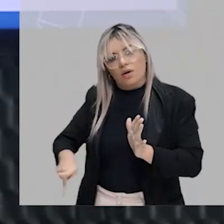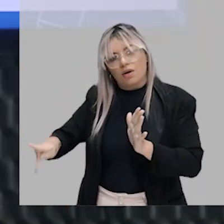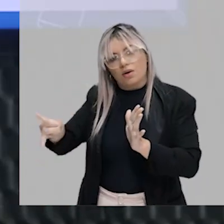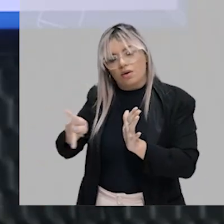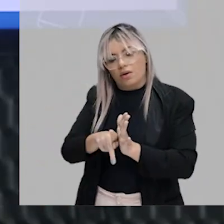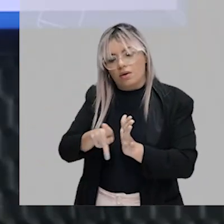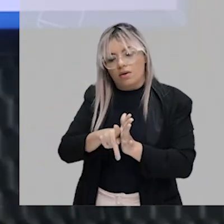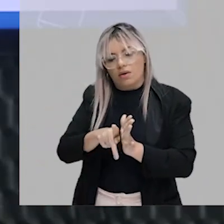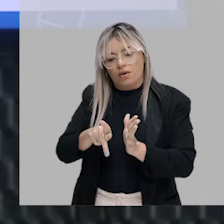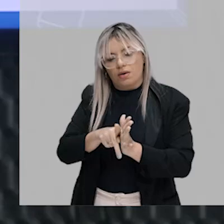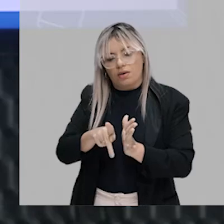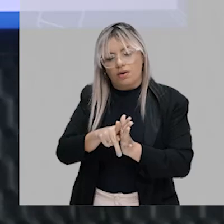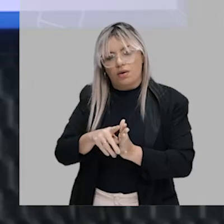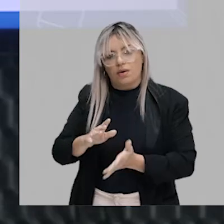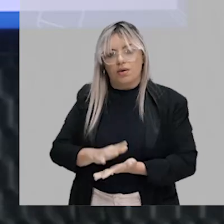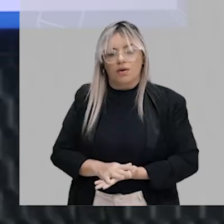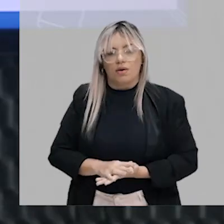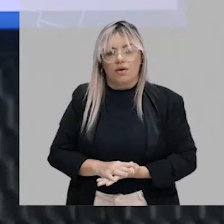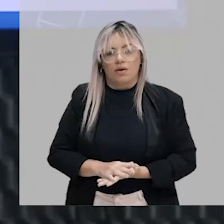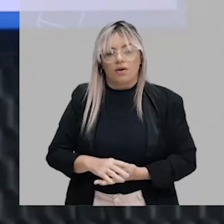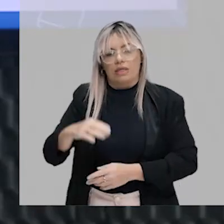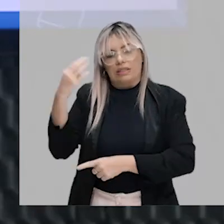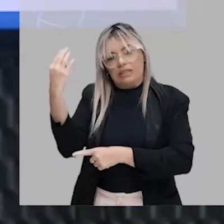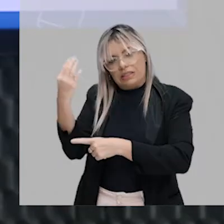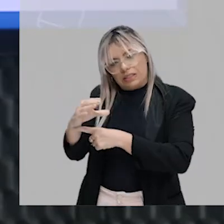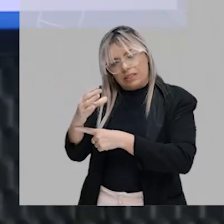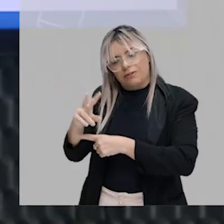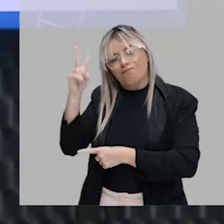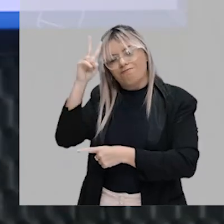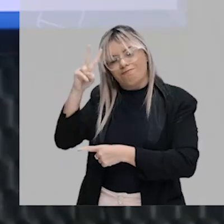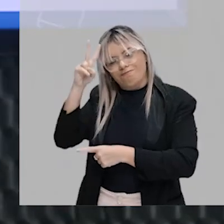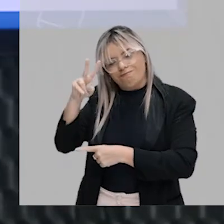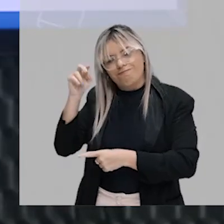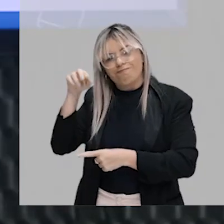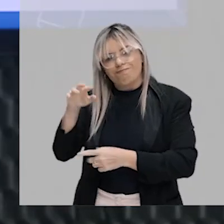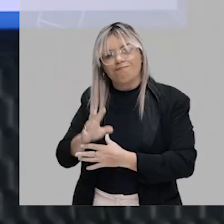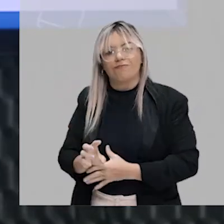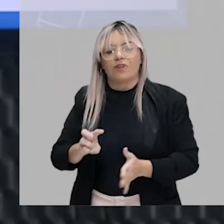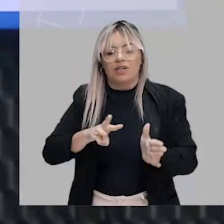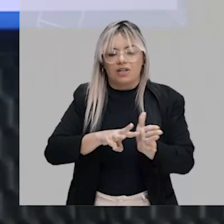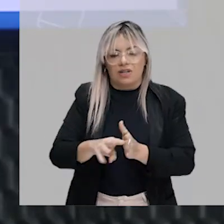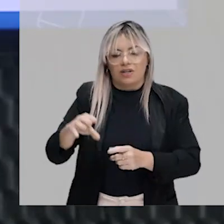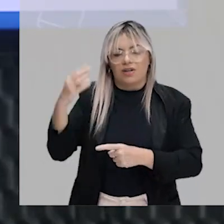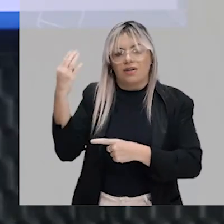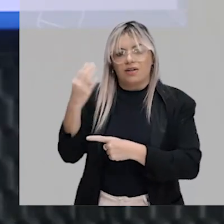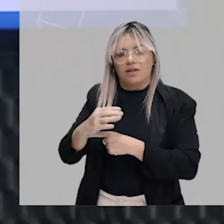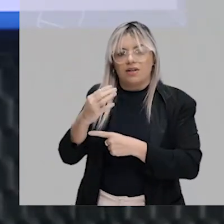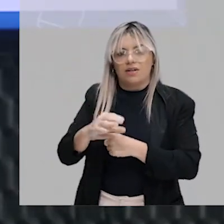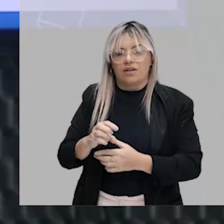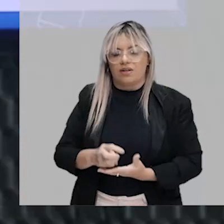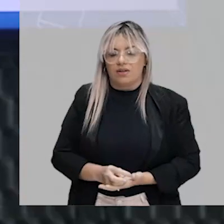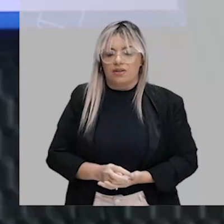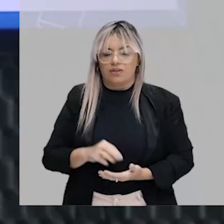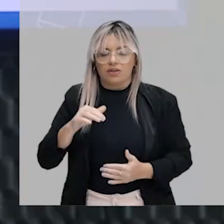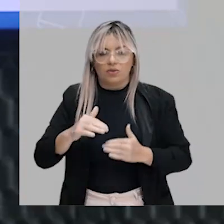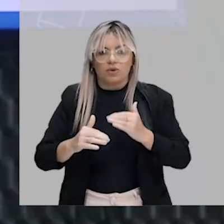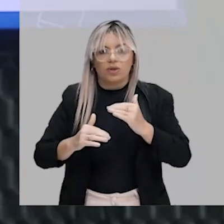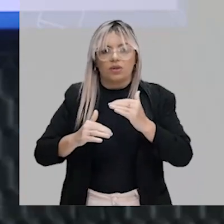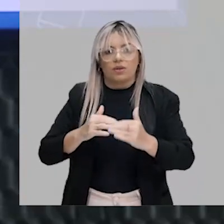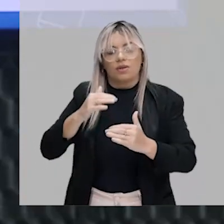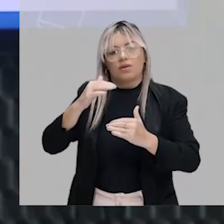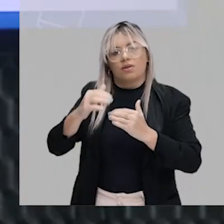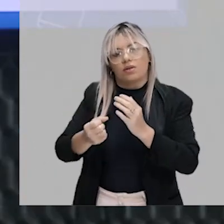E experimentação te lembra o que, jovem? Ciência. Te lembra método científico. O critério da construção